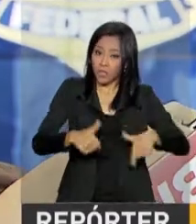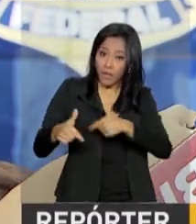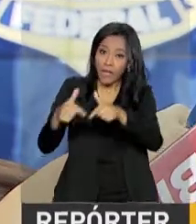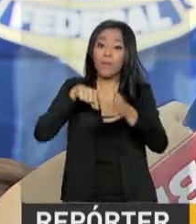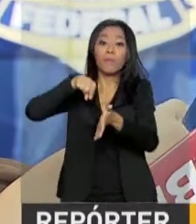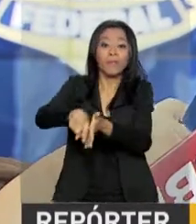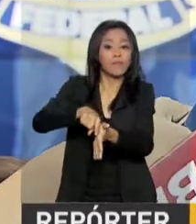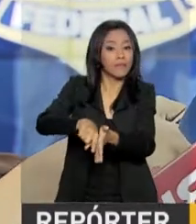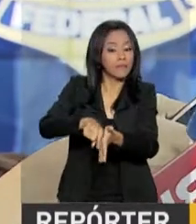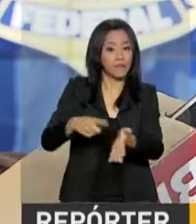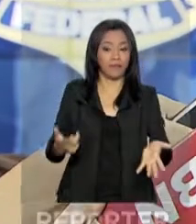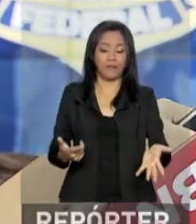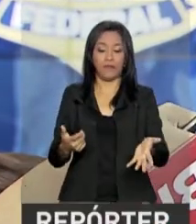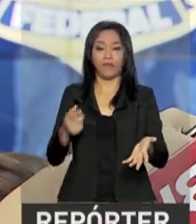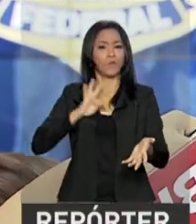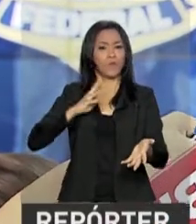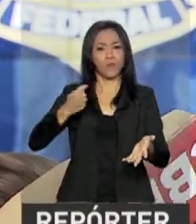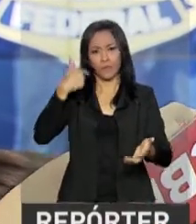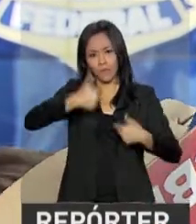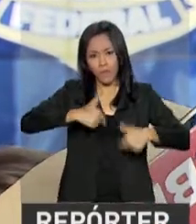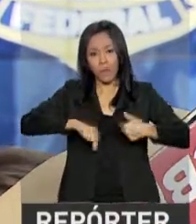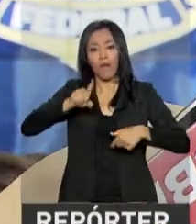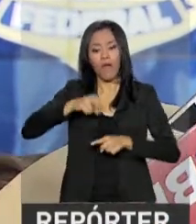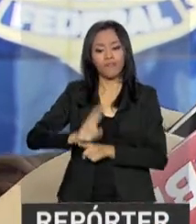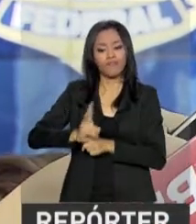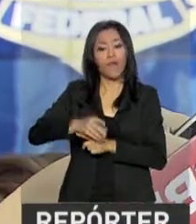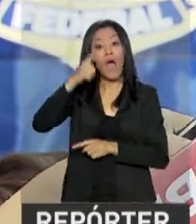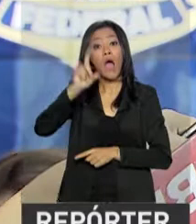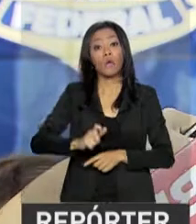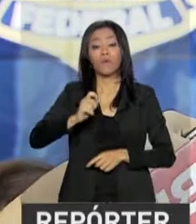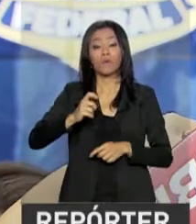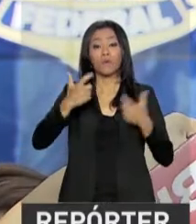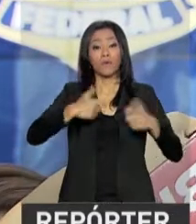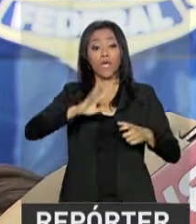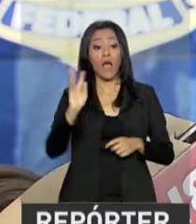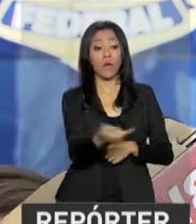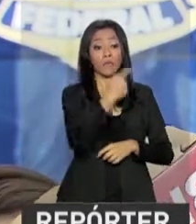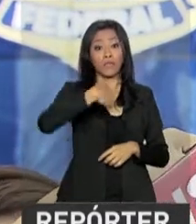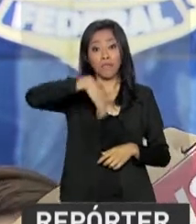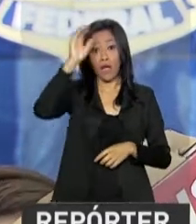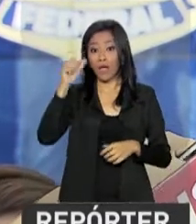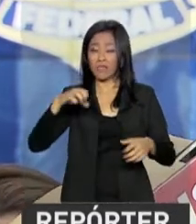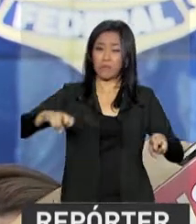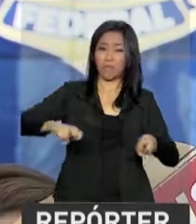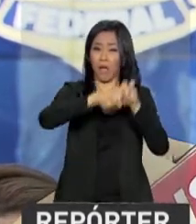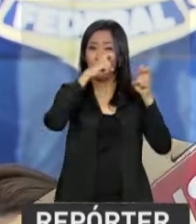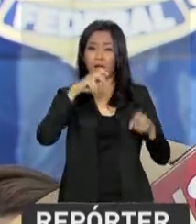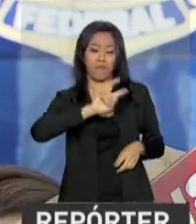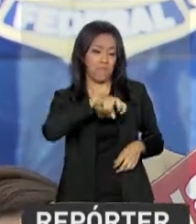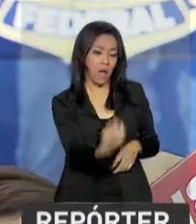trabalho ele é e é monitorado nos pontos críticos das rodovias onde tem a possibilidade de maior ocorrência